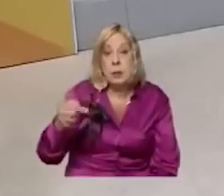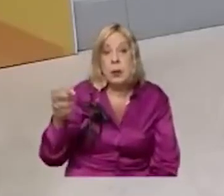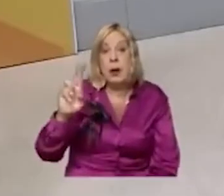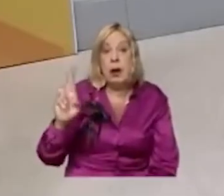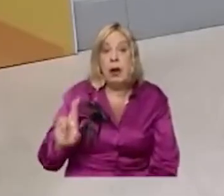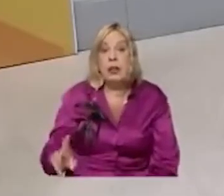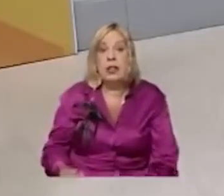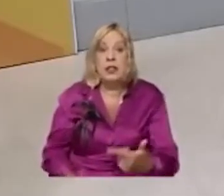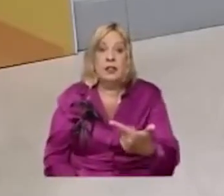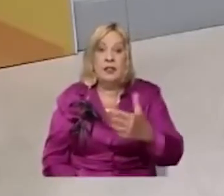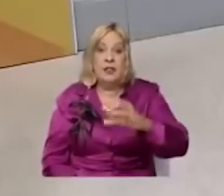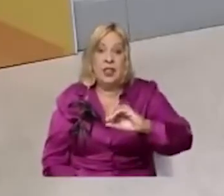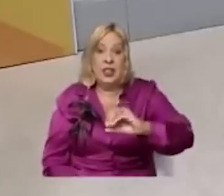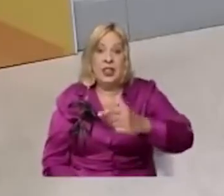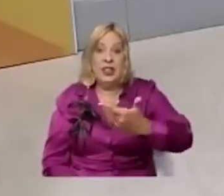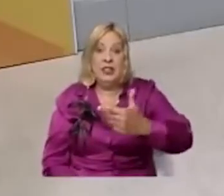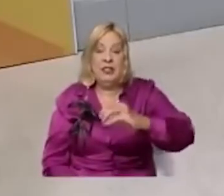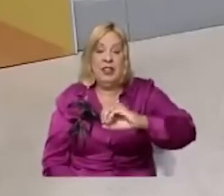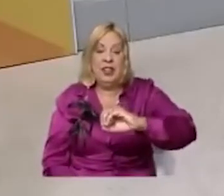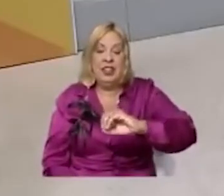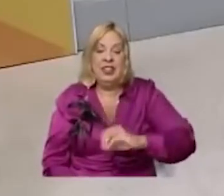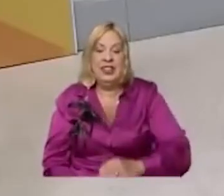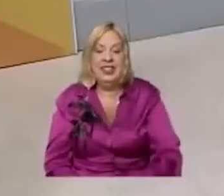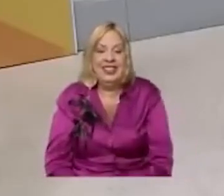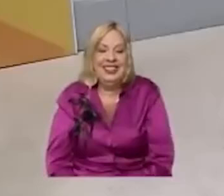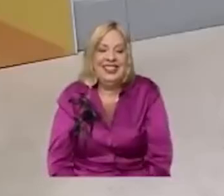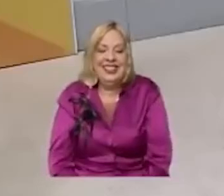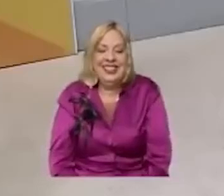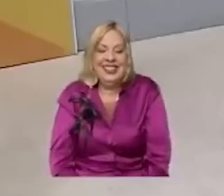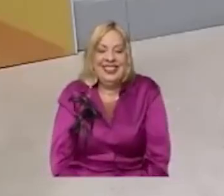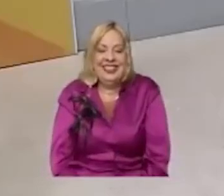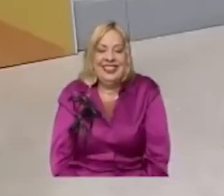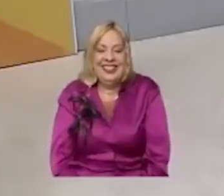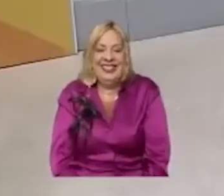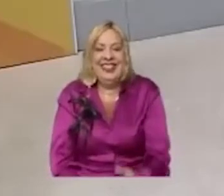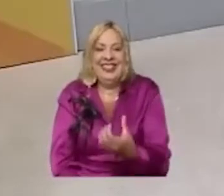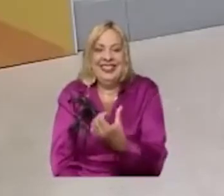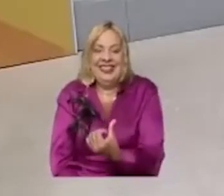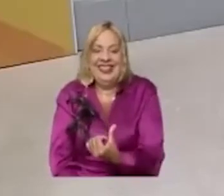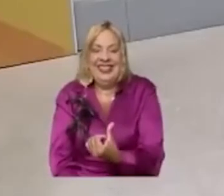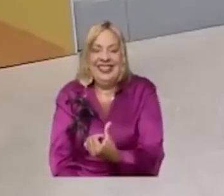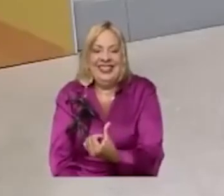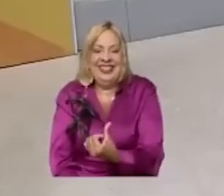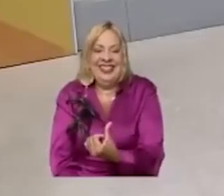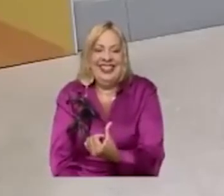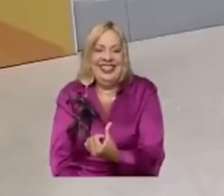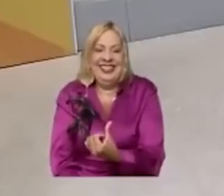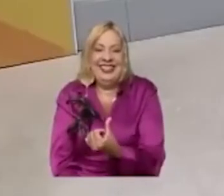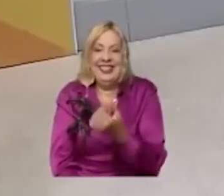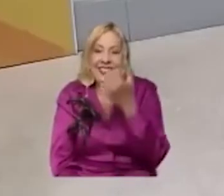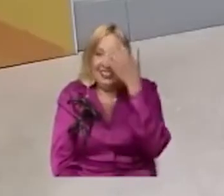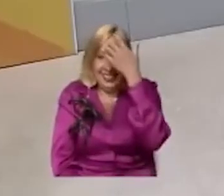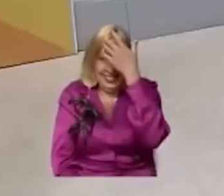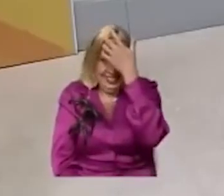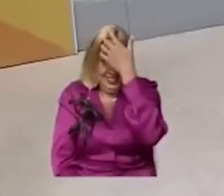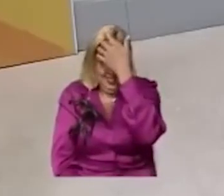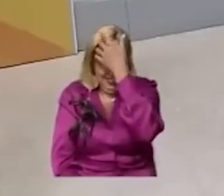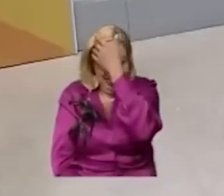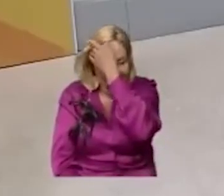agora. 20. Foi o 20. Número 6, meia dúzia. Número 6.